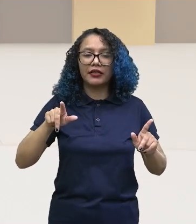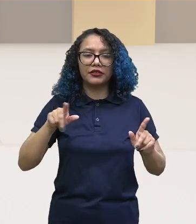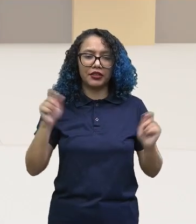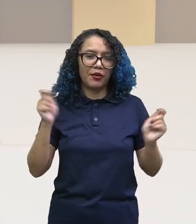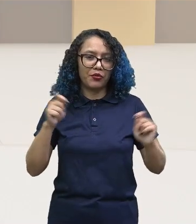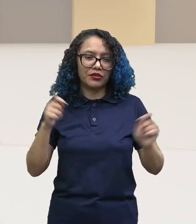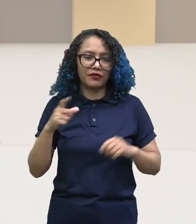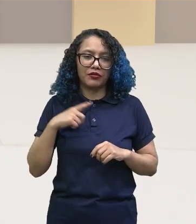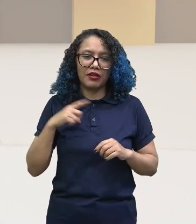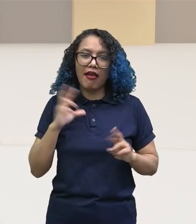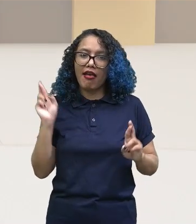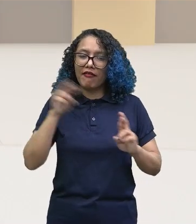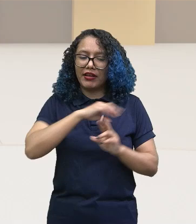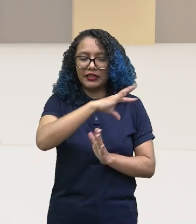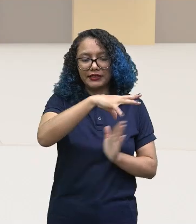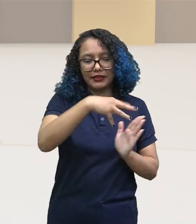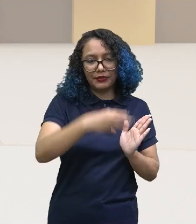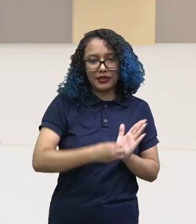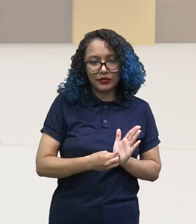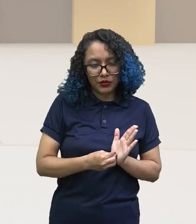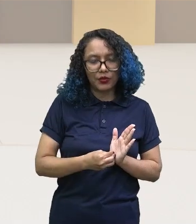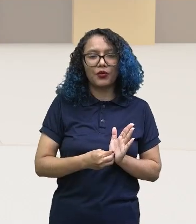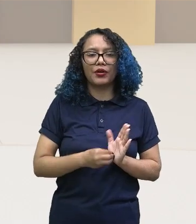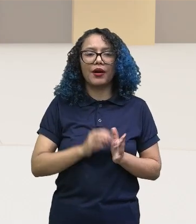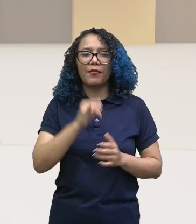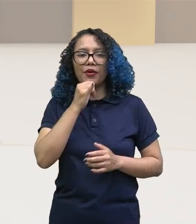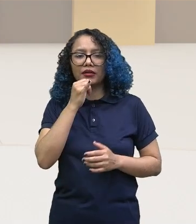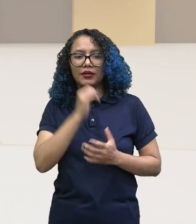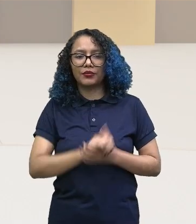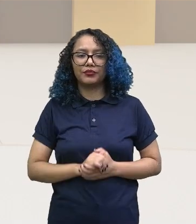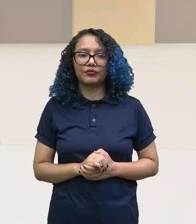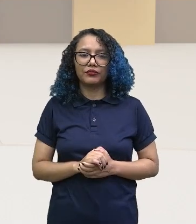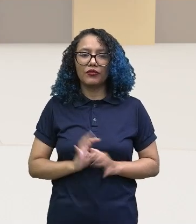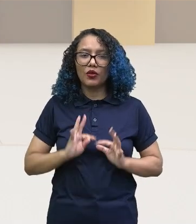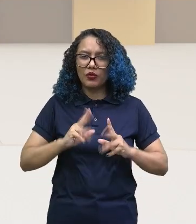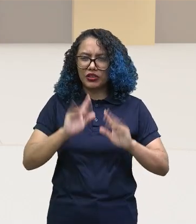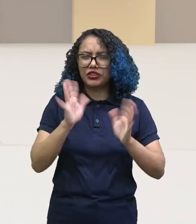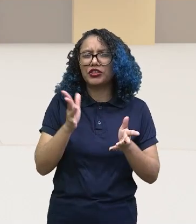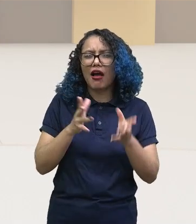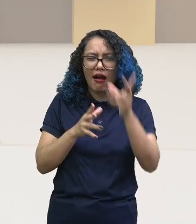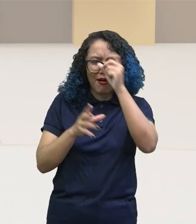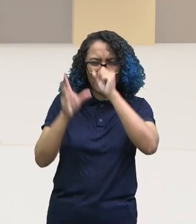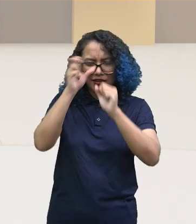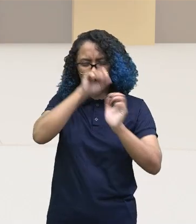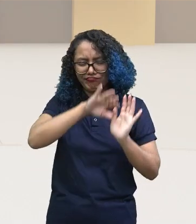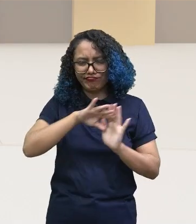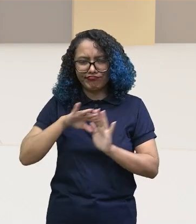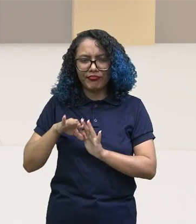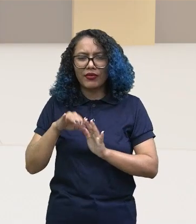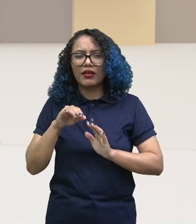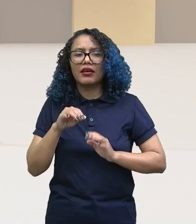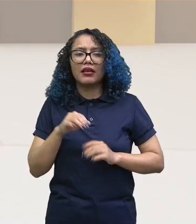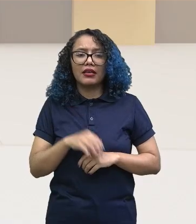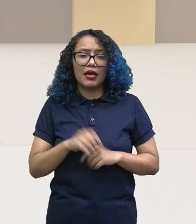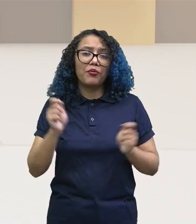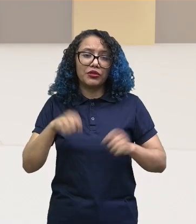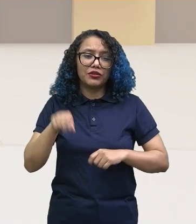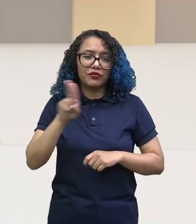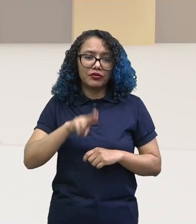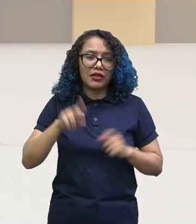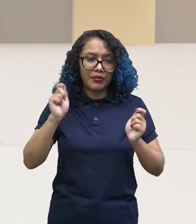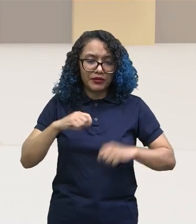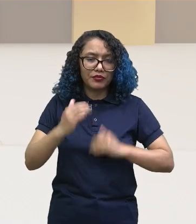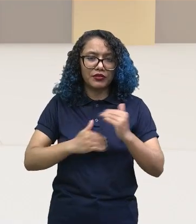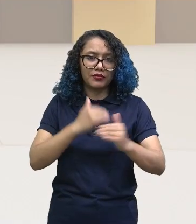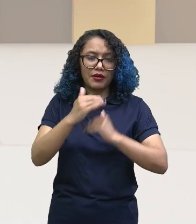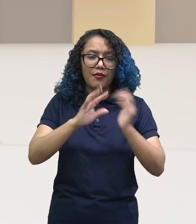ter para a Amazônia, né? Deixar um pouquinho de lado tudo aquilo que a gente já ouviu falar, que é possível utilizar para o desenvolvimento